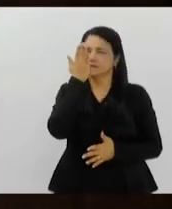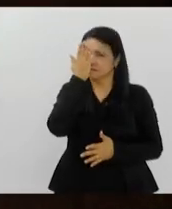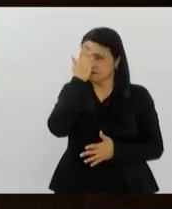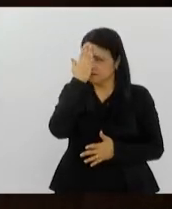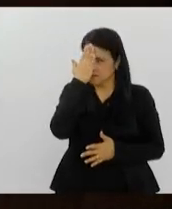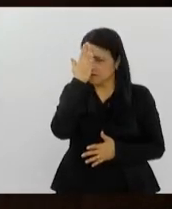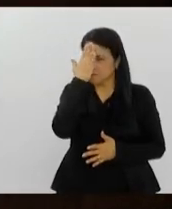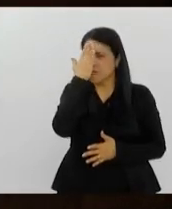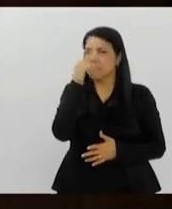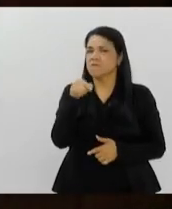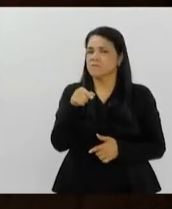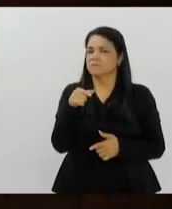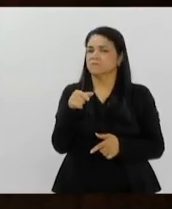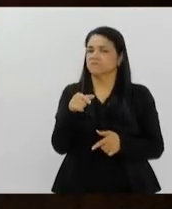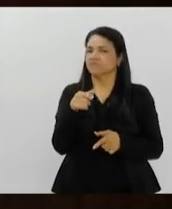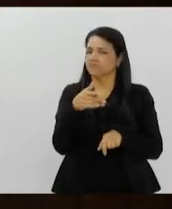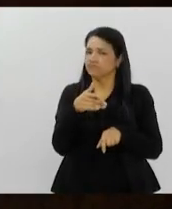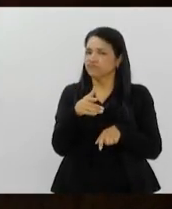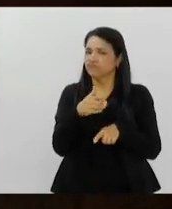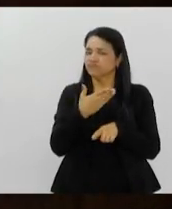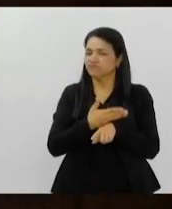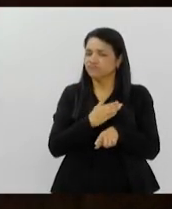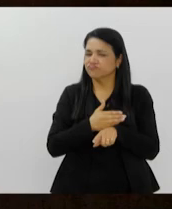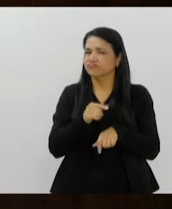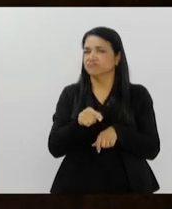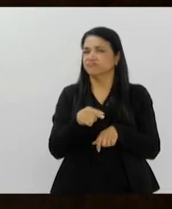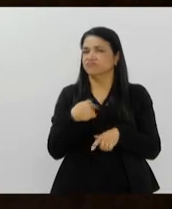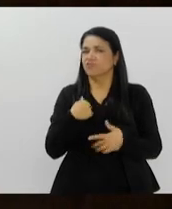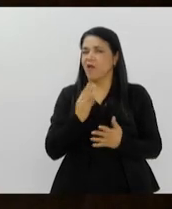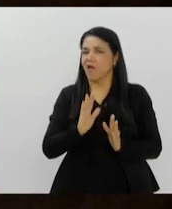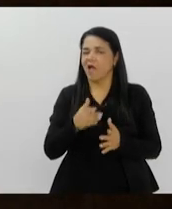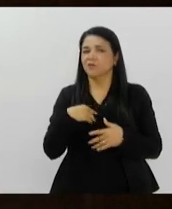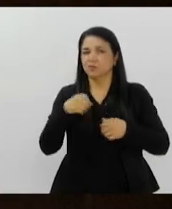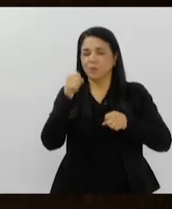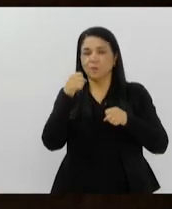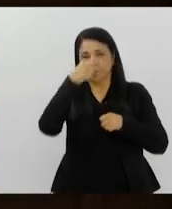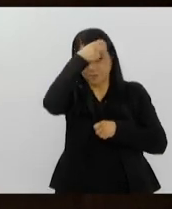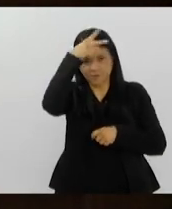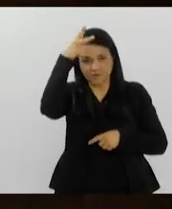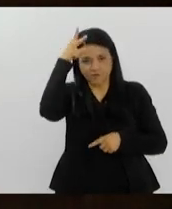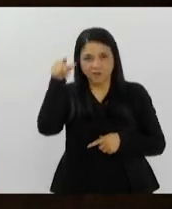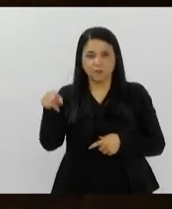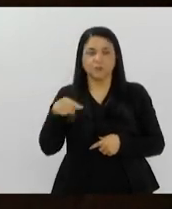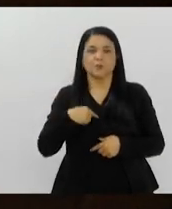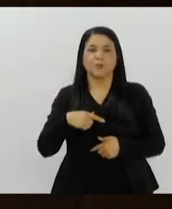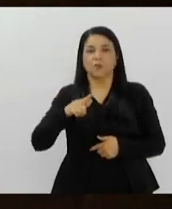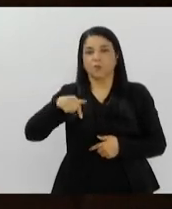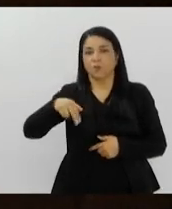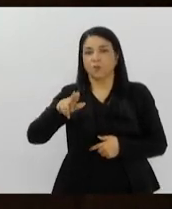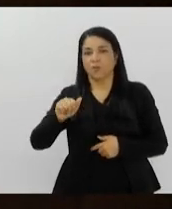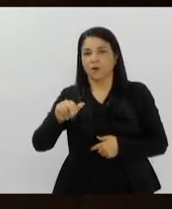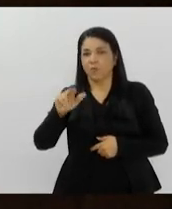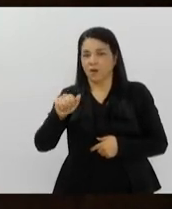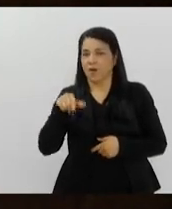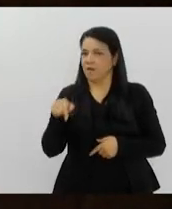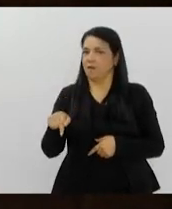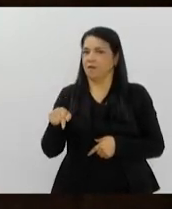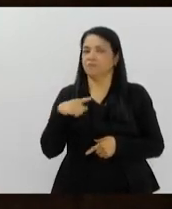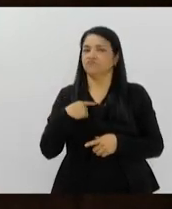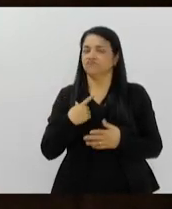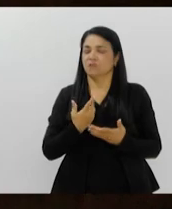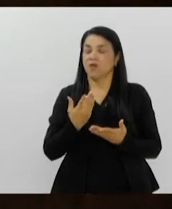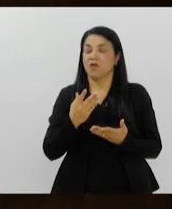é, né, uma prática corriqueira do prefeito eleito Washington Quaquá. Isso é malversação do